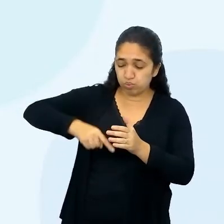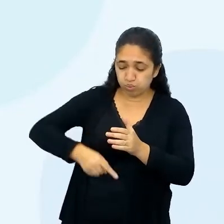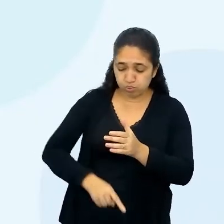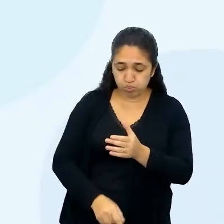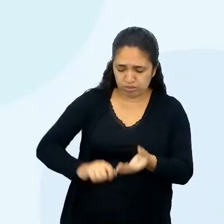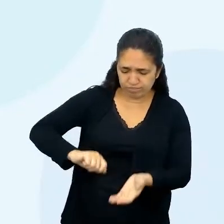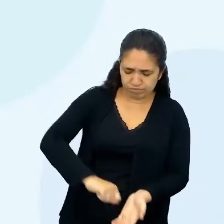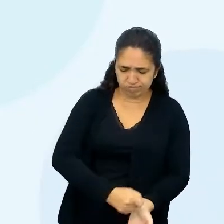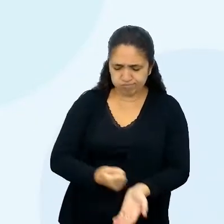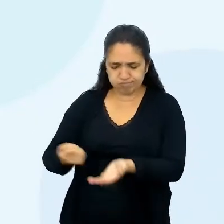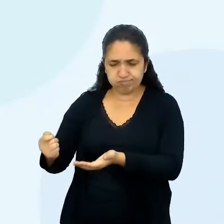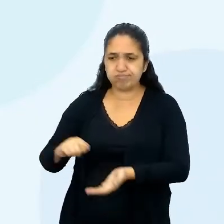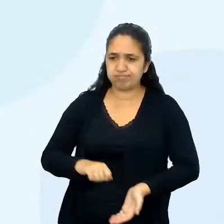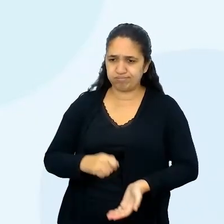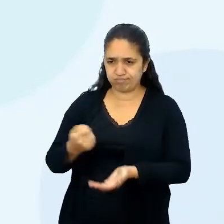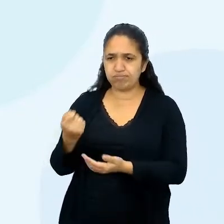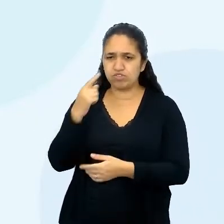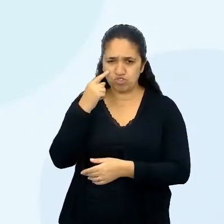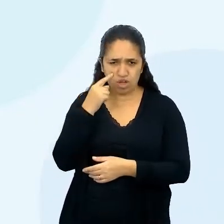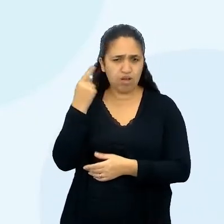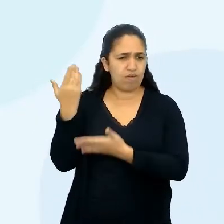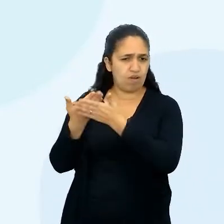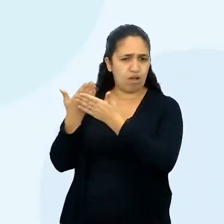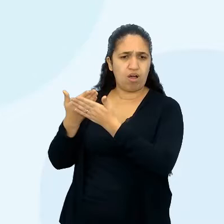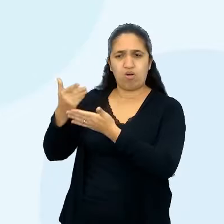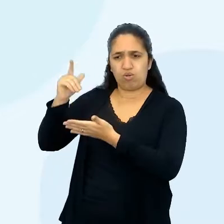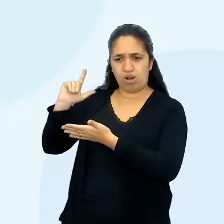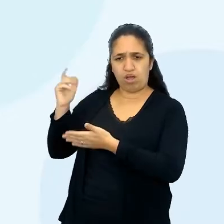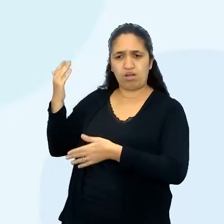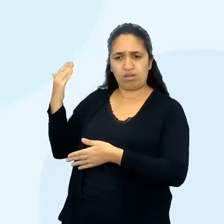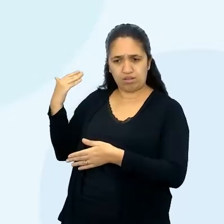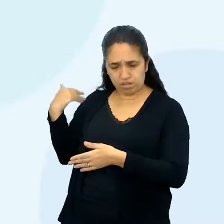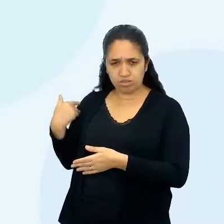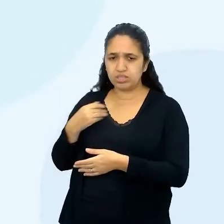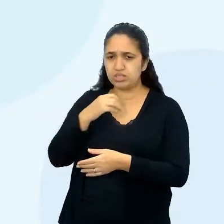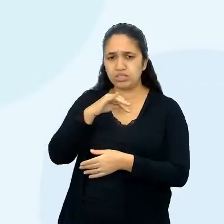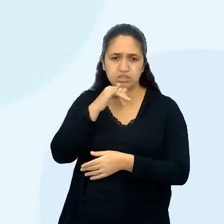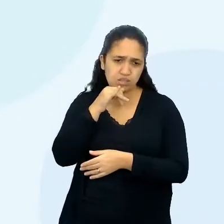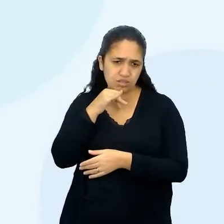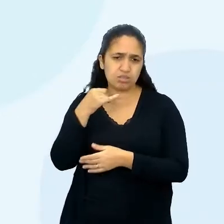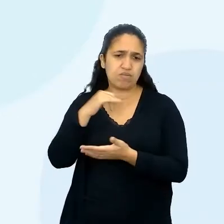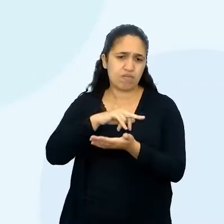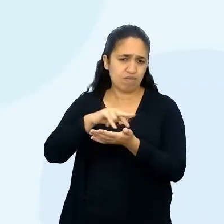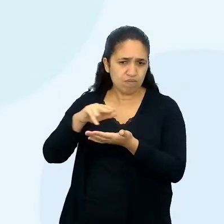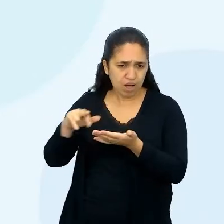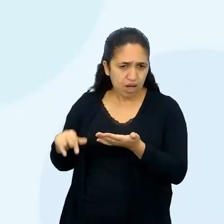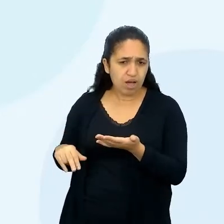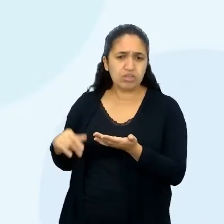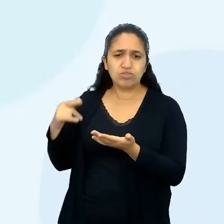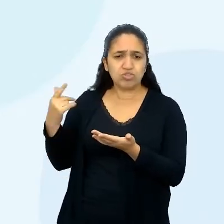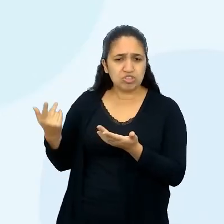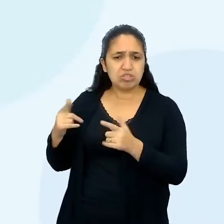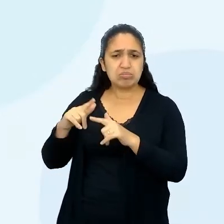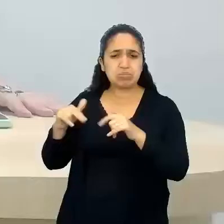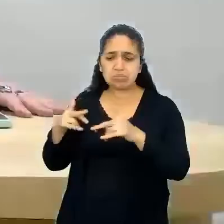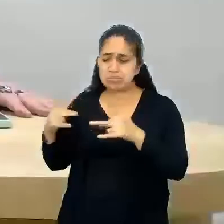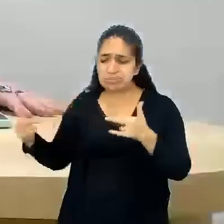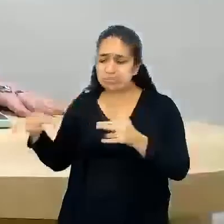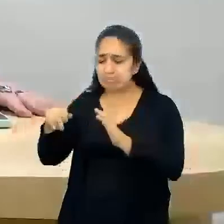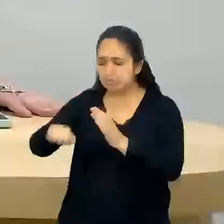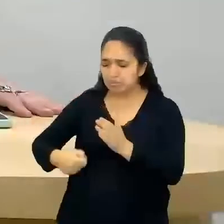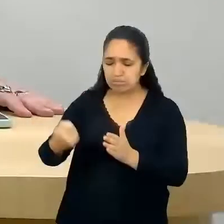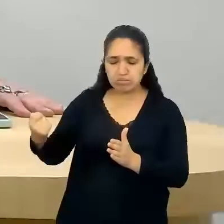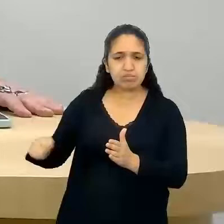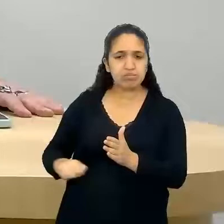no solo, né? Como a gente já viu até em aulas anteriores, alguns exemplos aí de jazidas de minerais retiradas aí